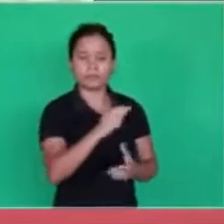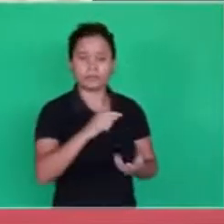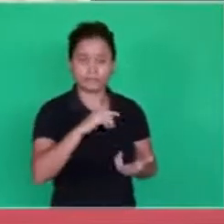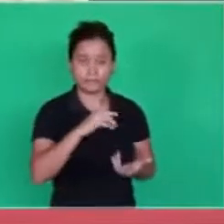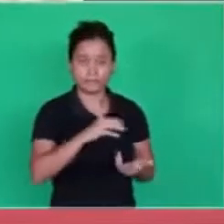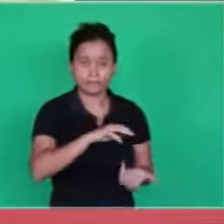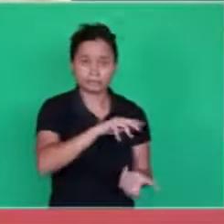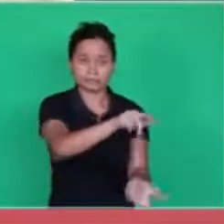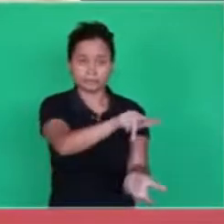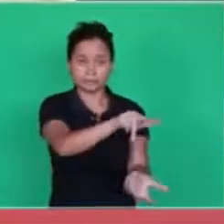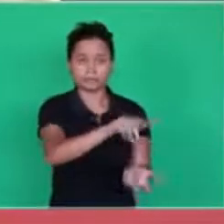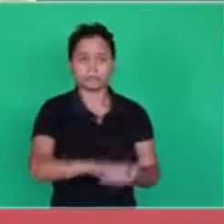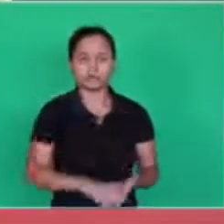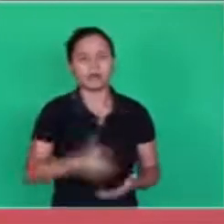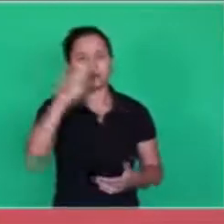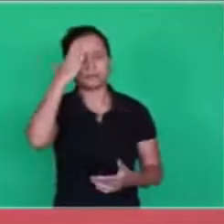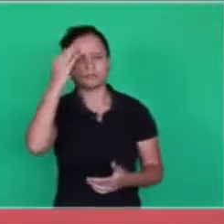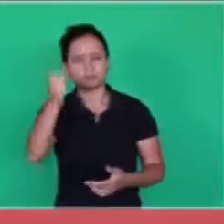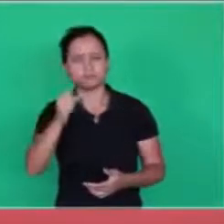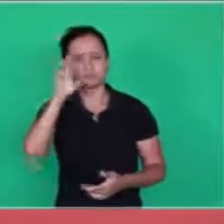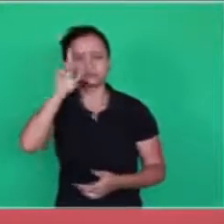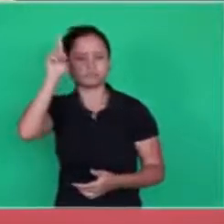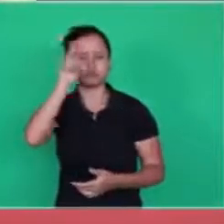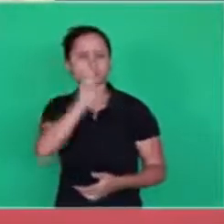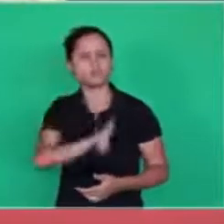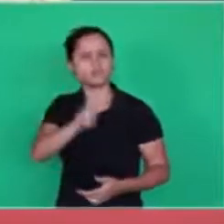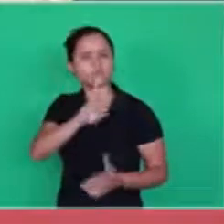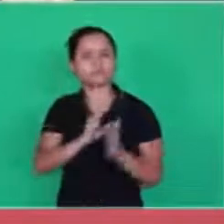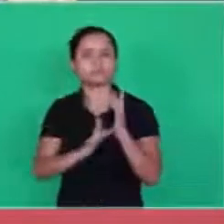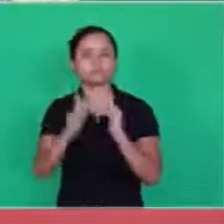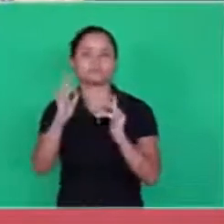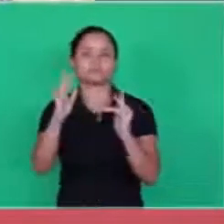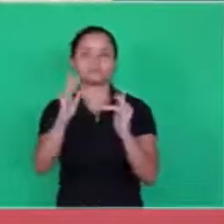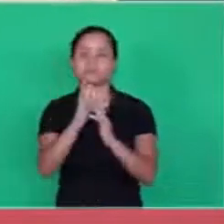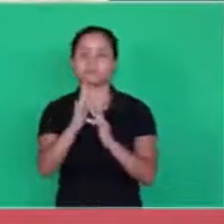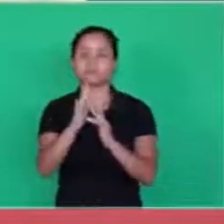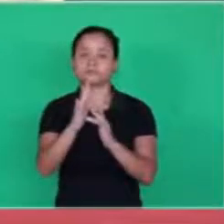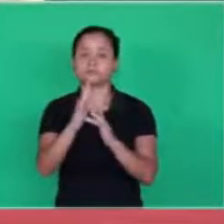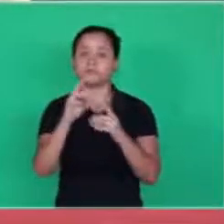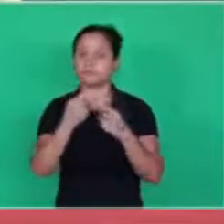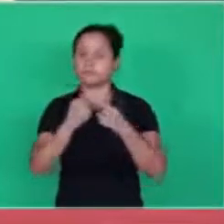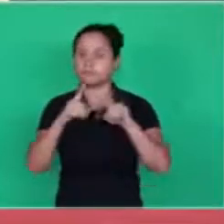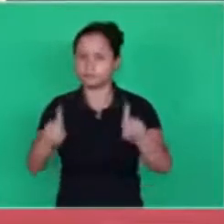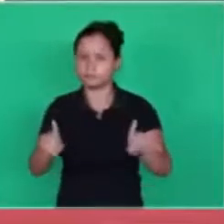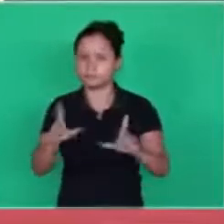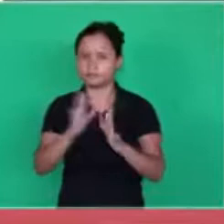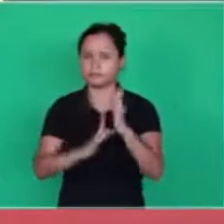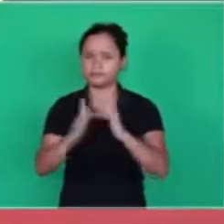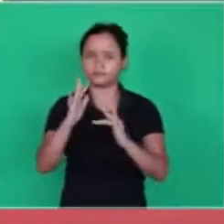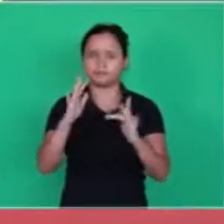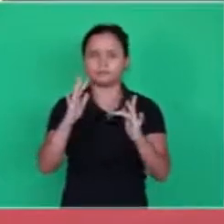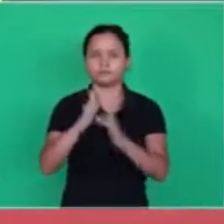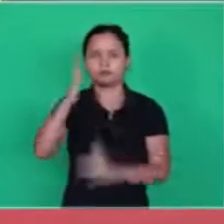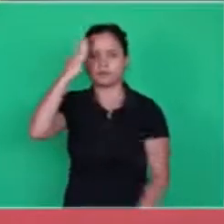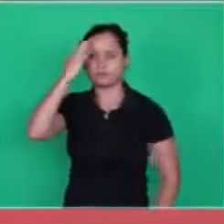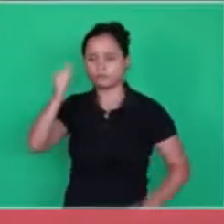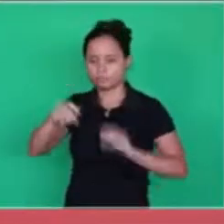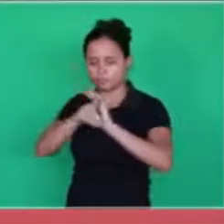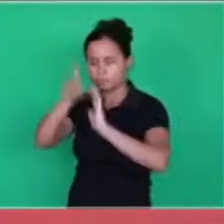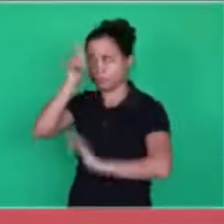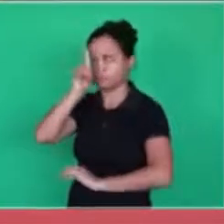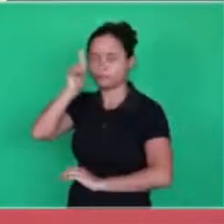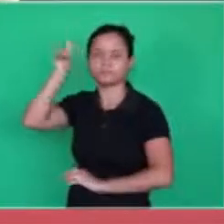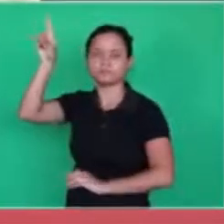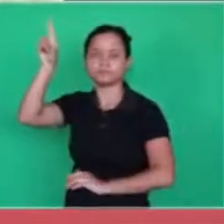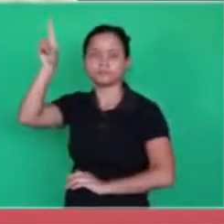Deus na obra criadora usou Jesus. Mas Jesus, a sabedoria de Deus, a